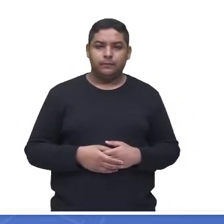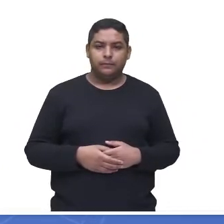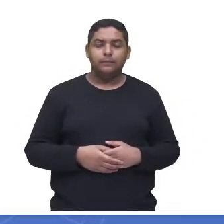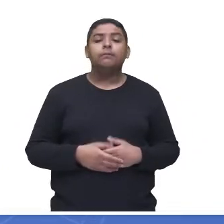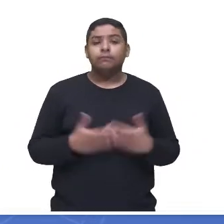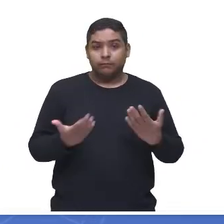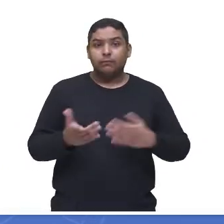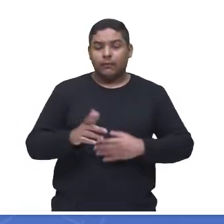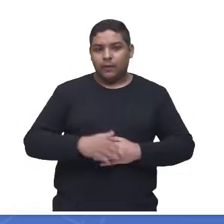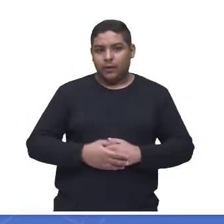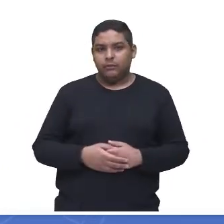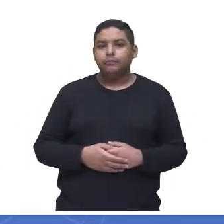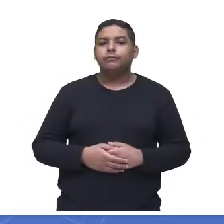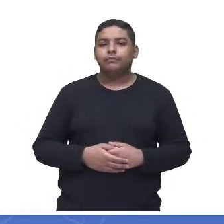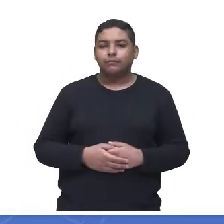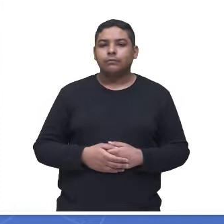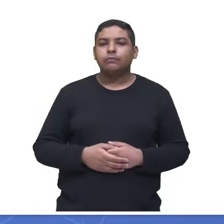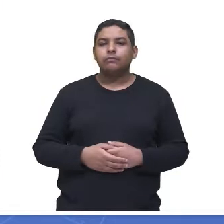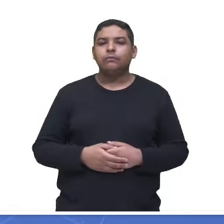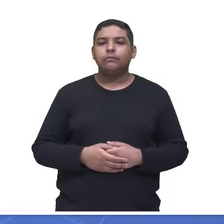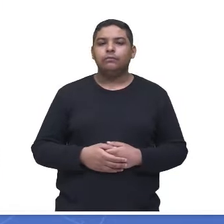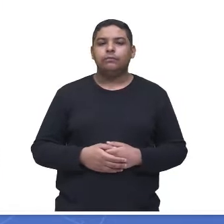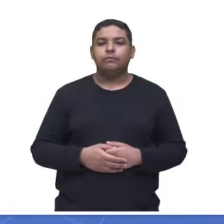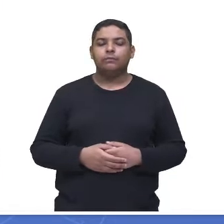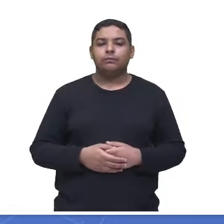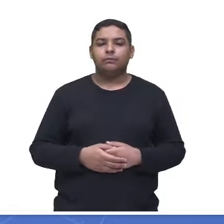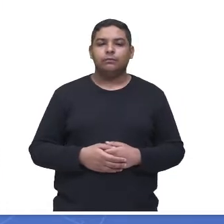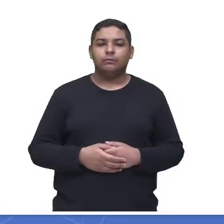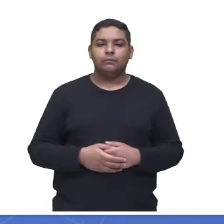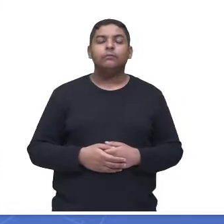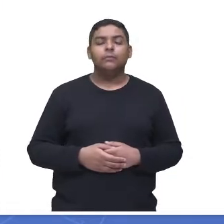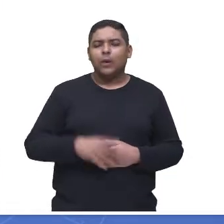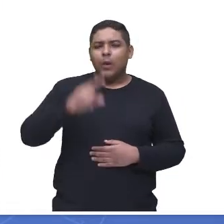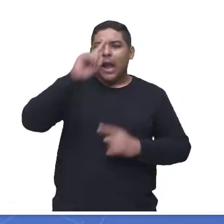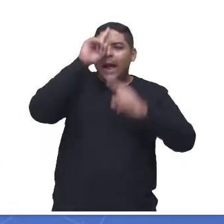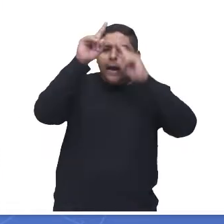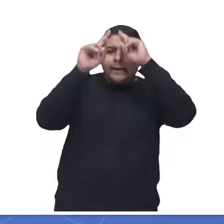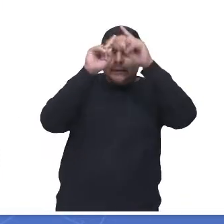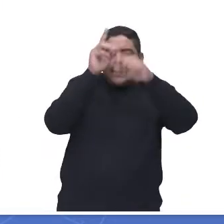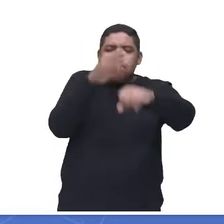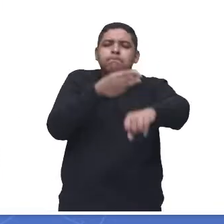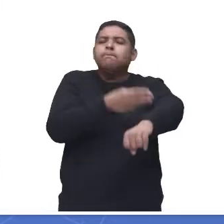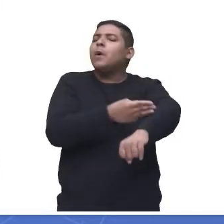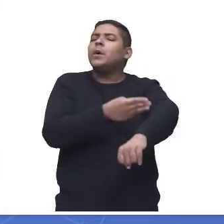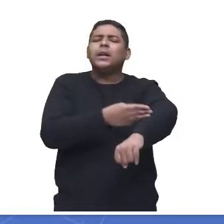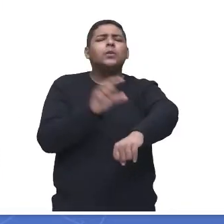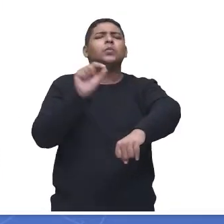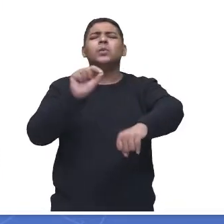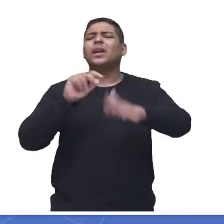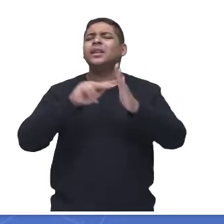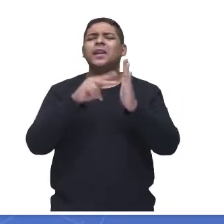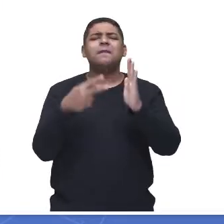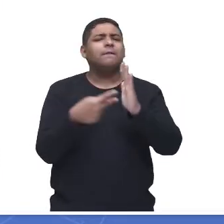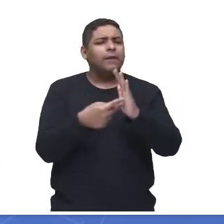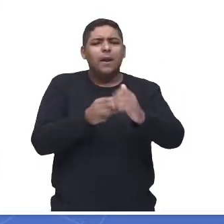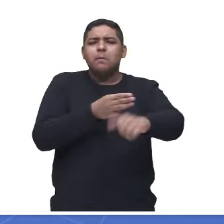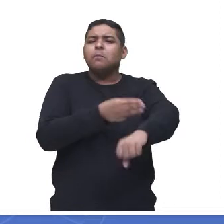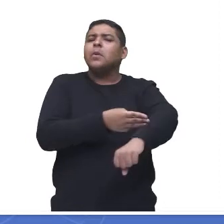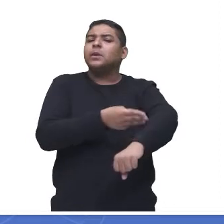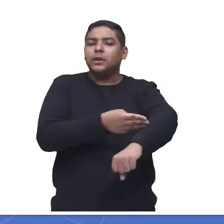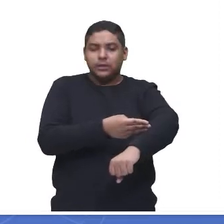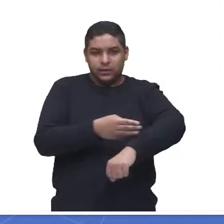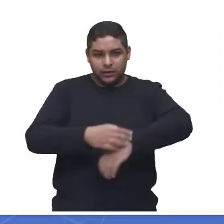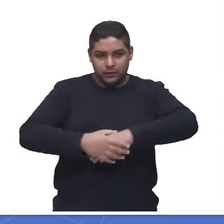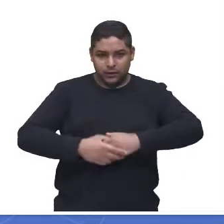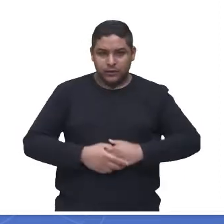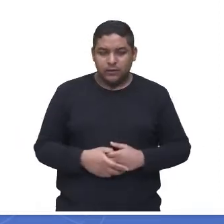Então nós temos aí que a ideia de modernidade, né? O que é a modernidade?